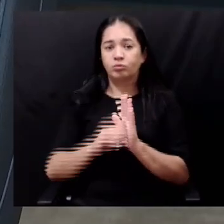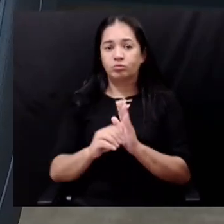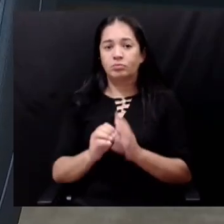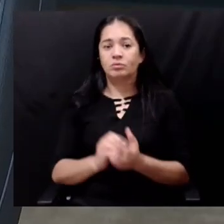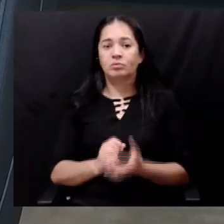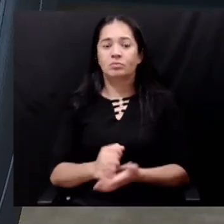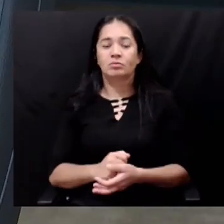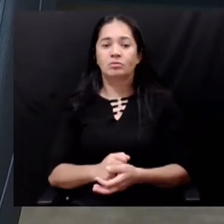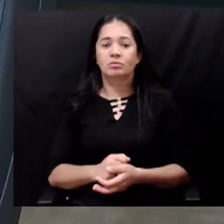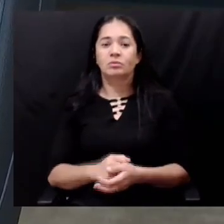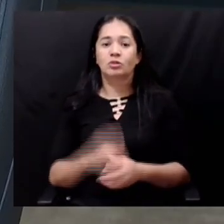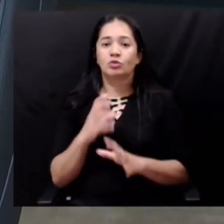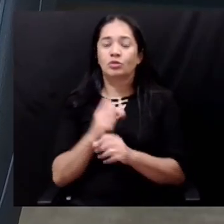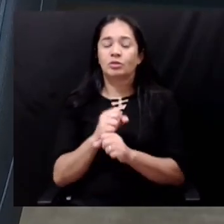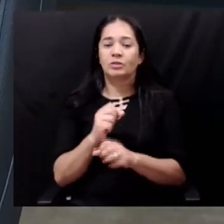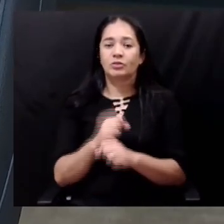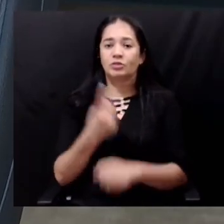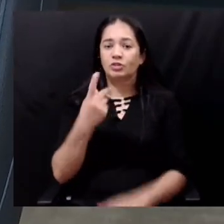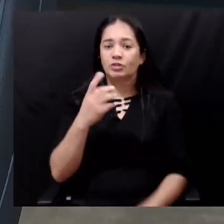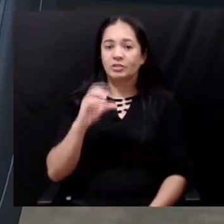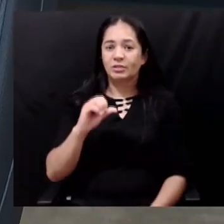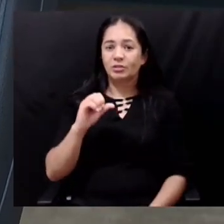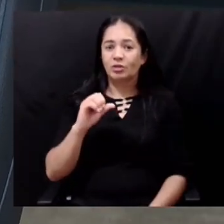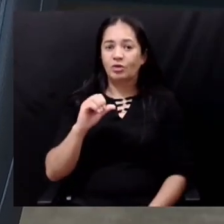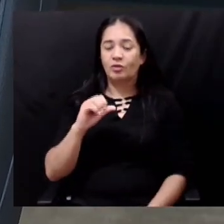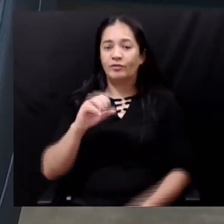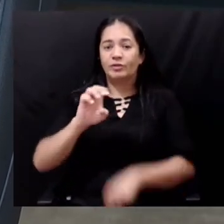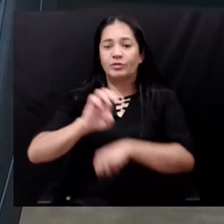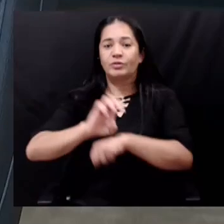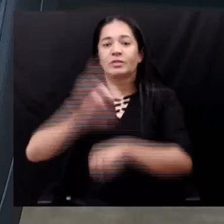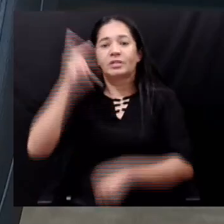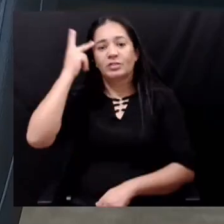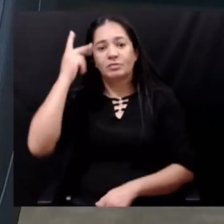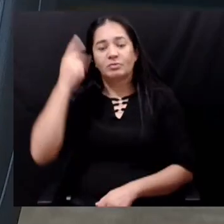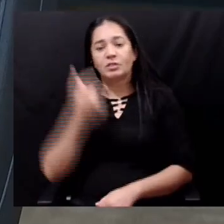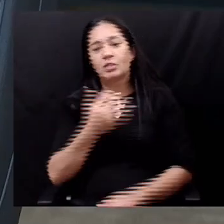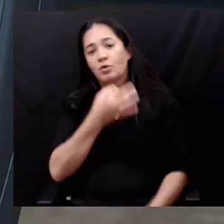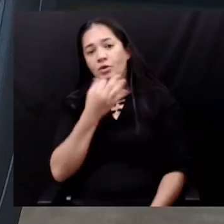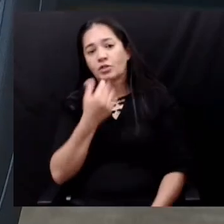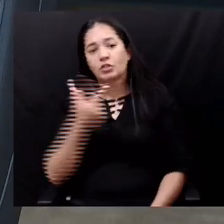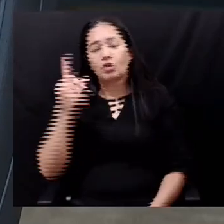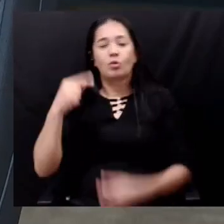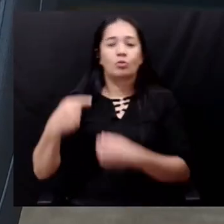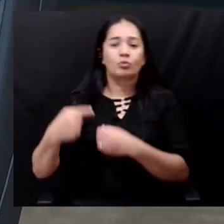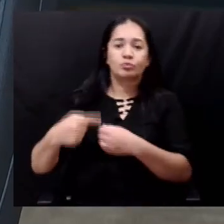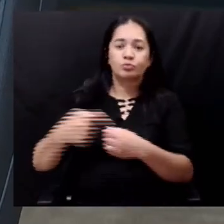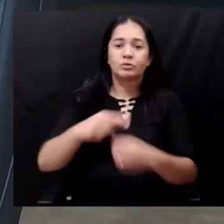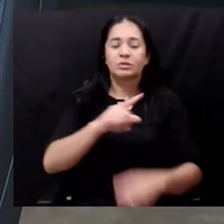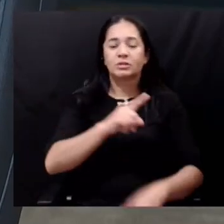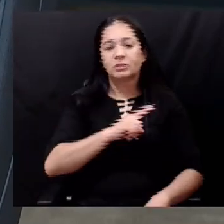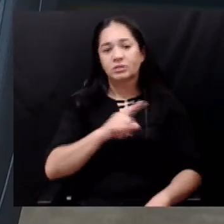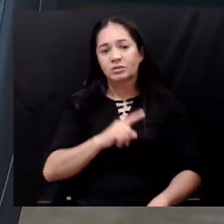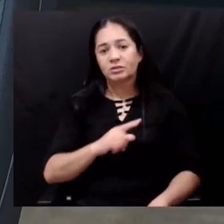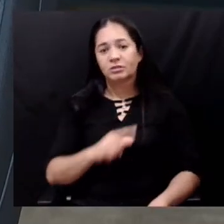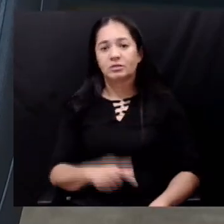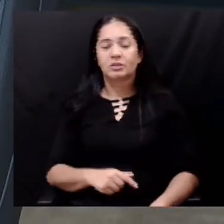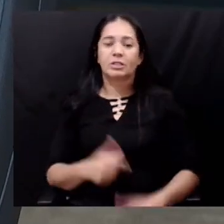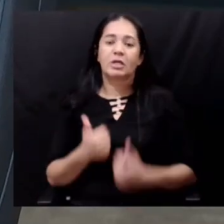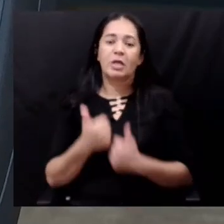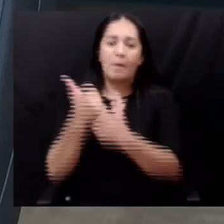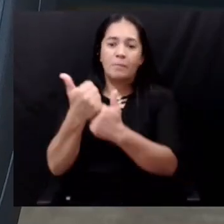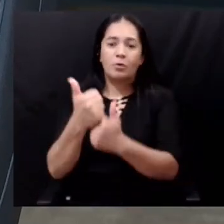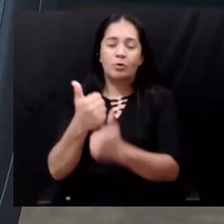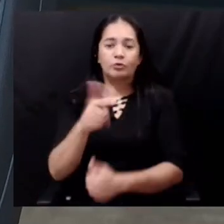né? E eu deduzo que tenham outras cidades, outra galera, que não tem apoio nenhum. E,